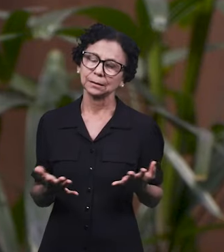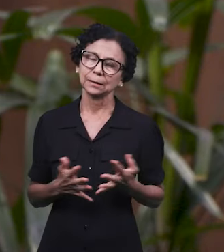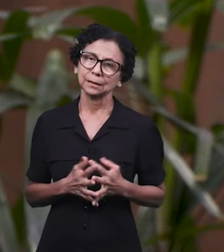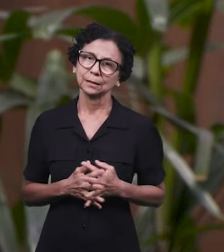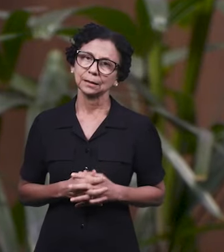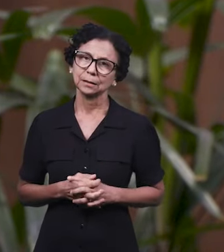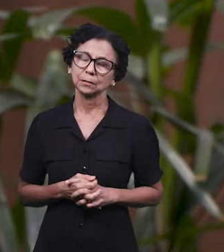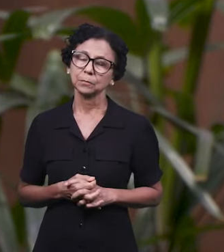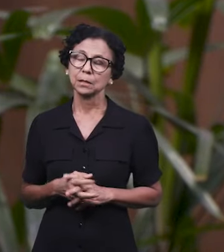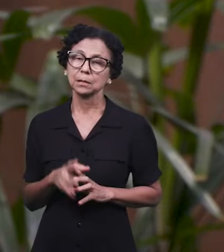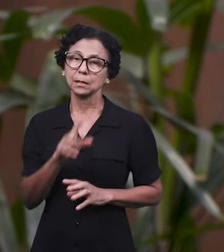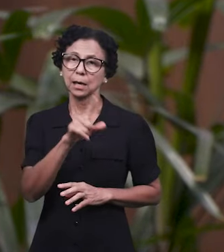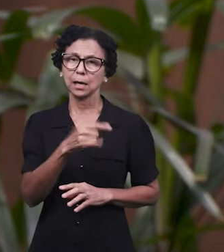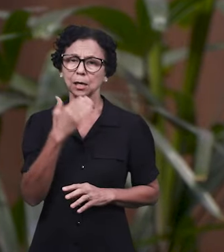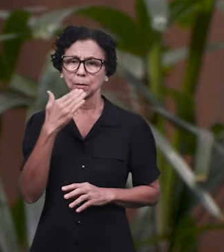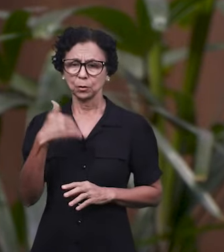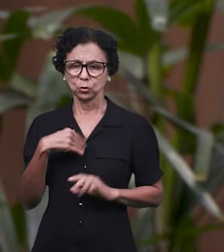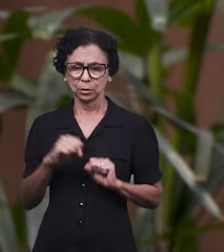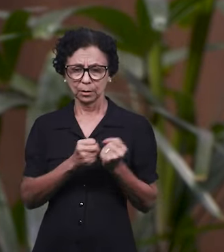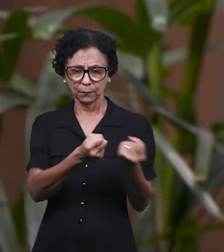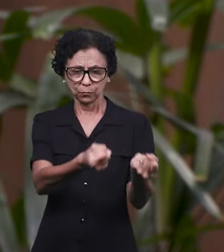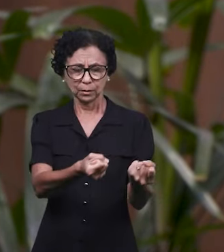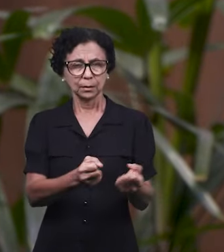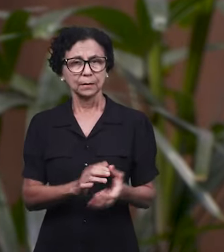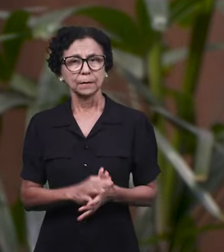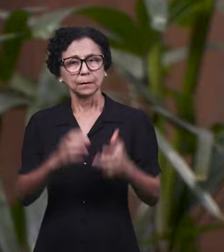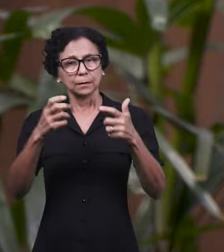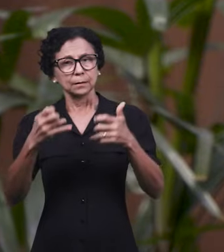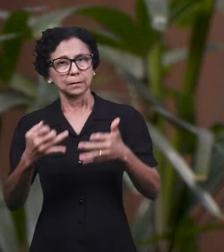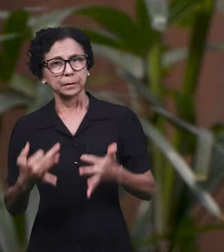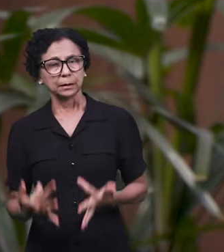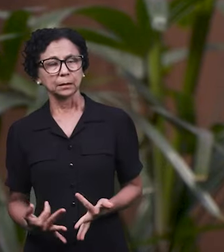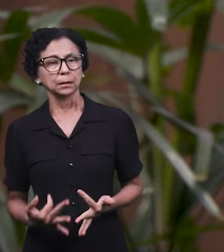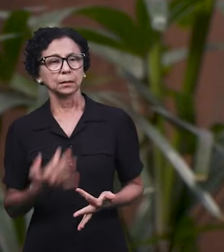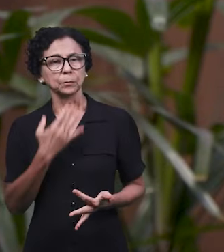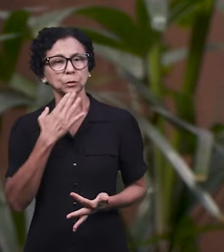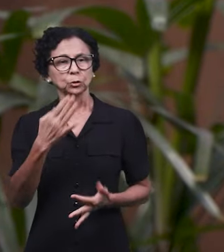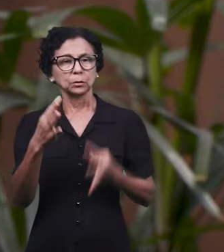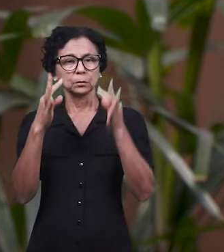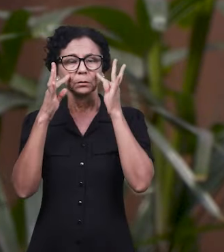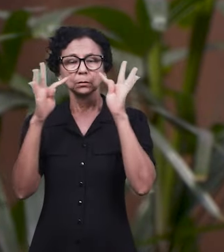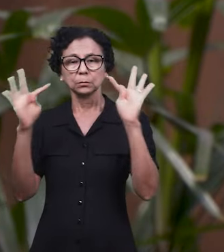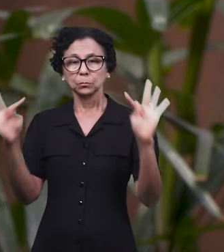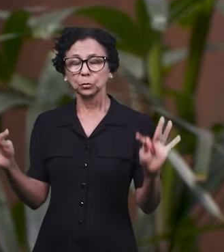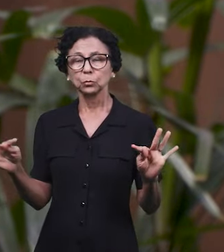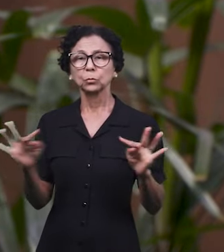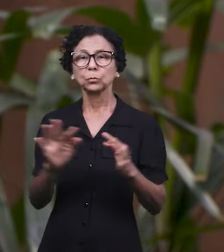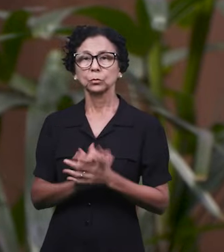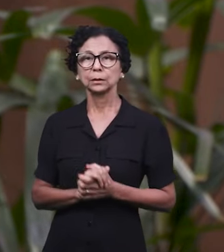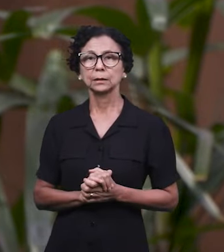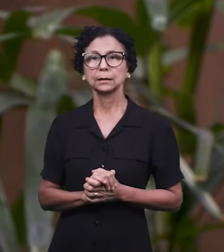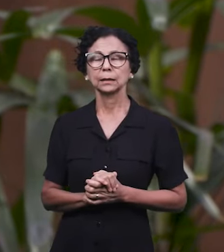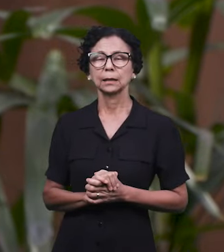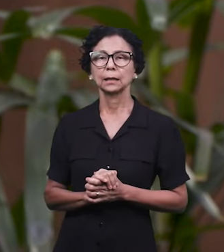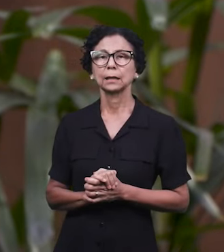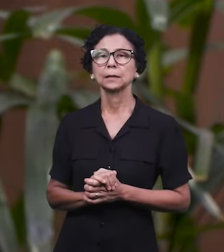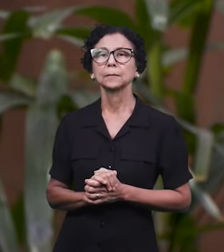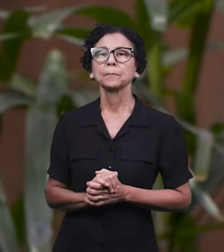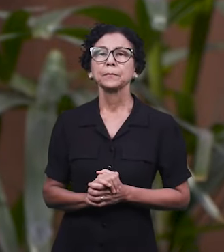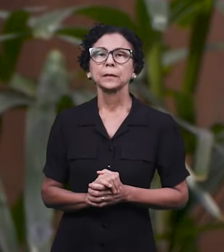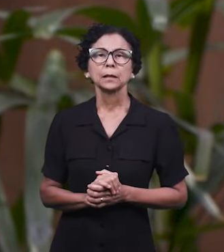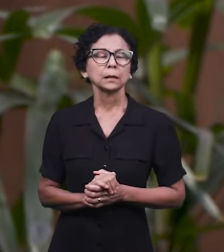eh a gente orientou que ele pudesse defender fazer uma ata notarial pegar testemunhas pessoas que frequentam a academia para demonstrar que